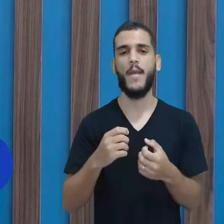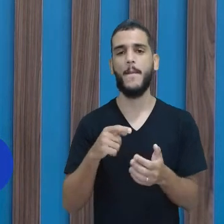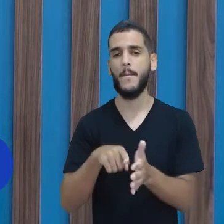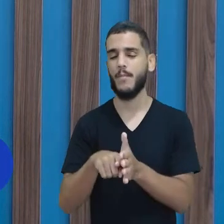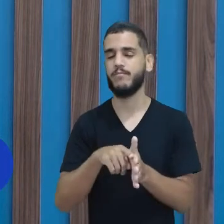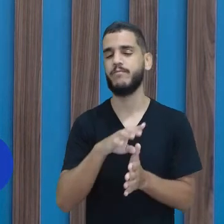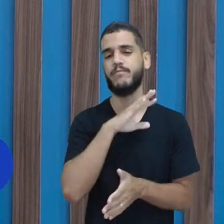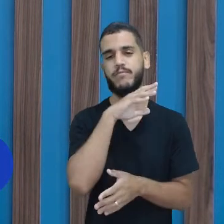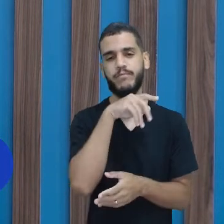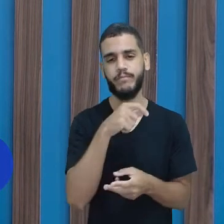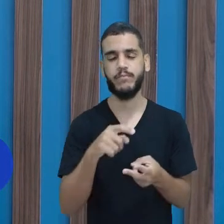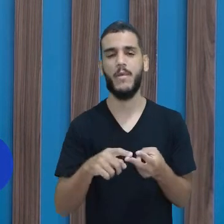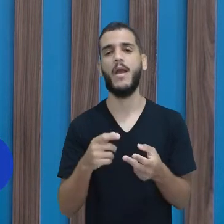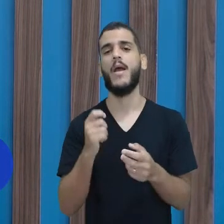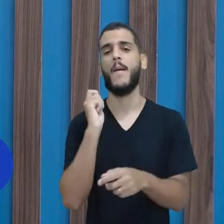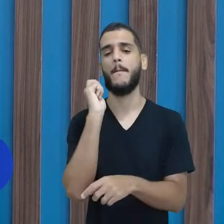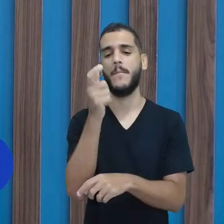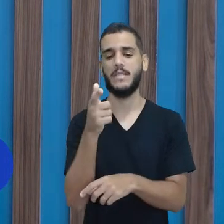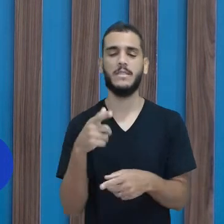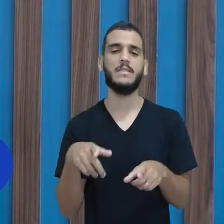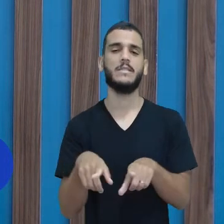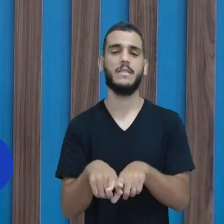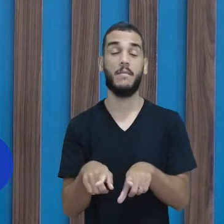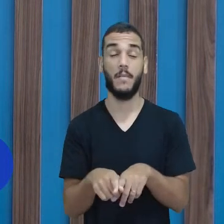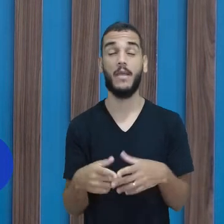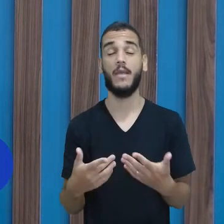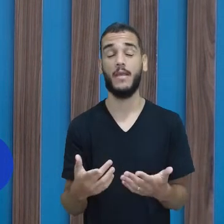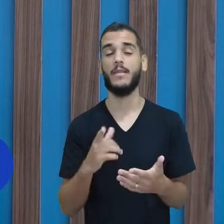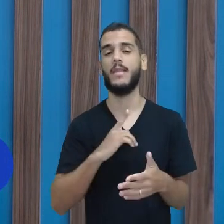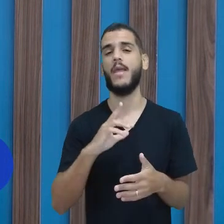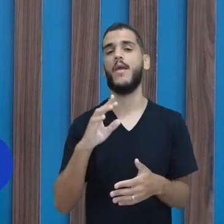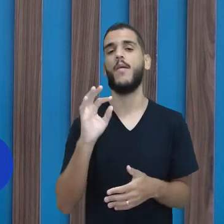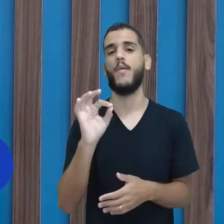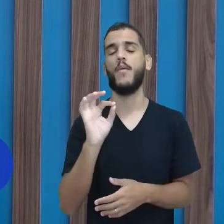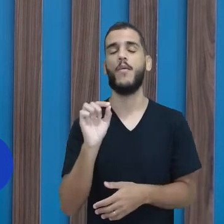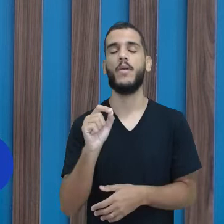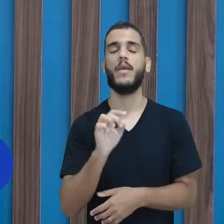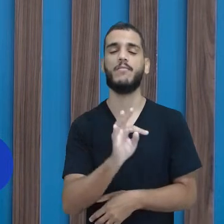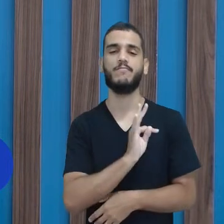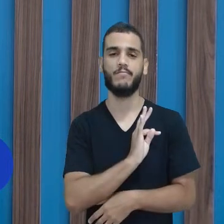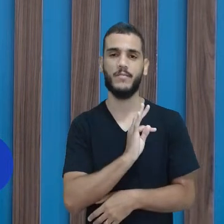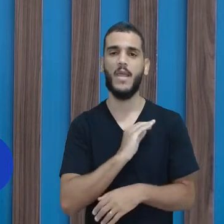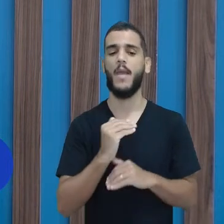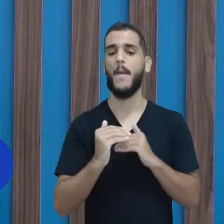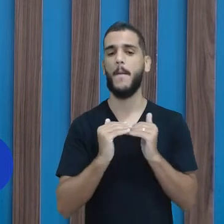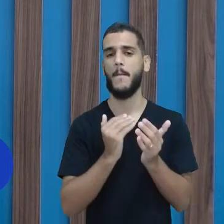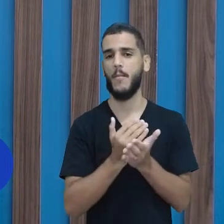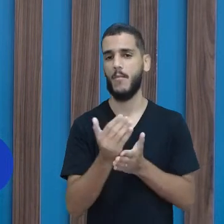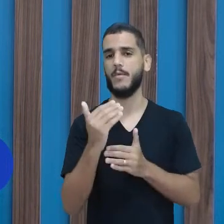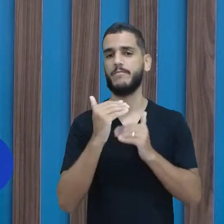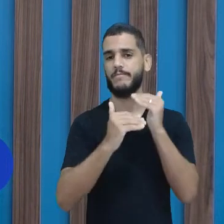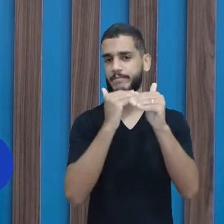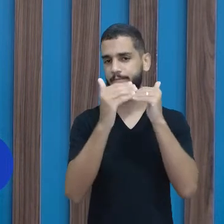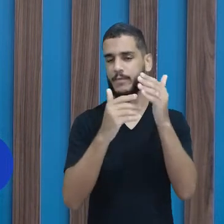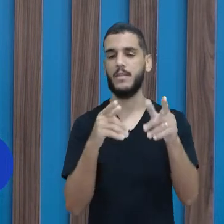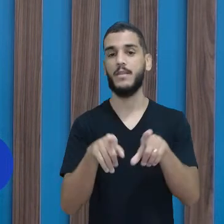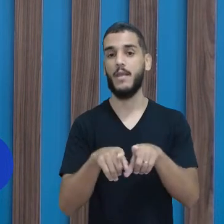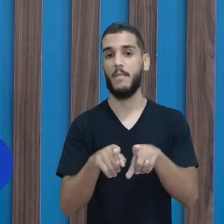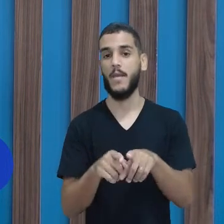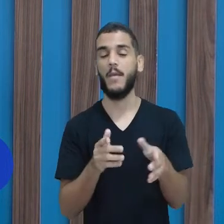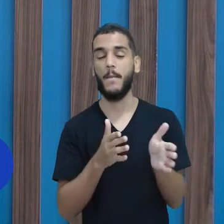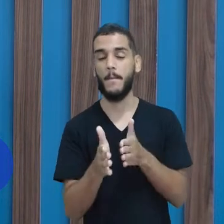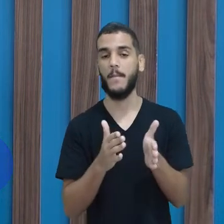frente vem a questão do meio técnico, que é quando a técnica começa a ser desenvolvida, o processo industrial,